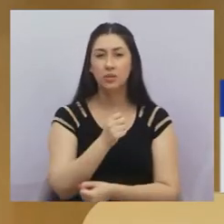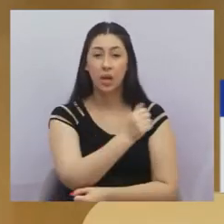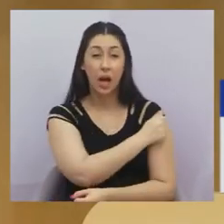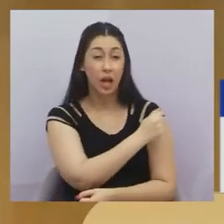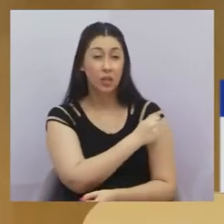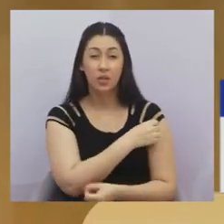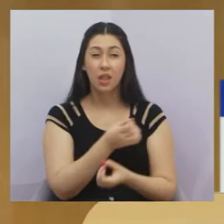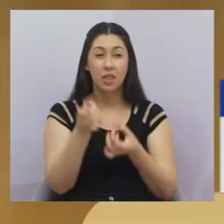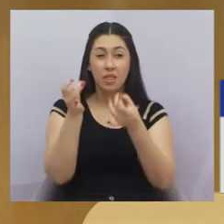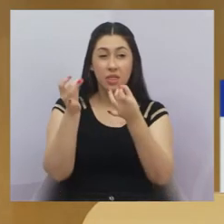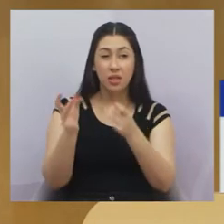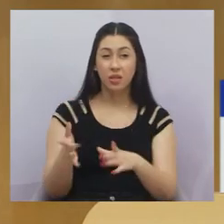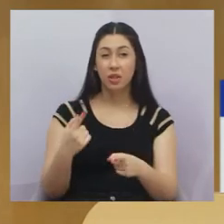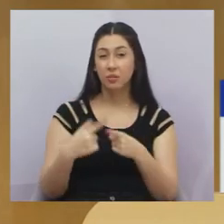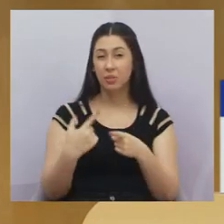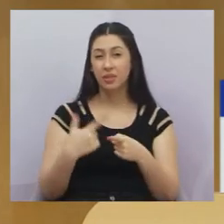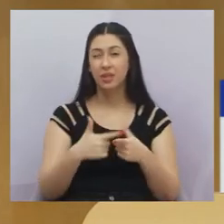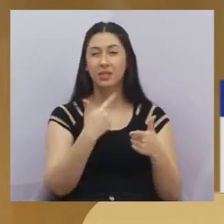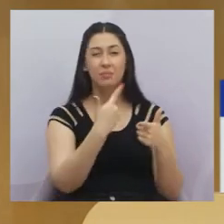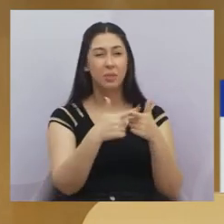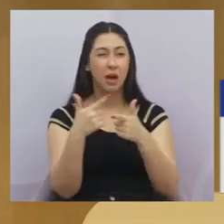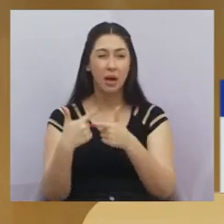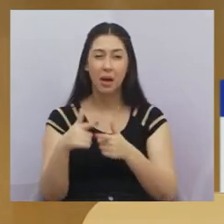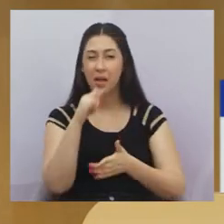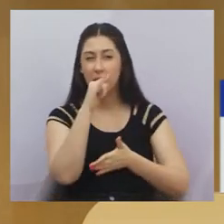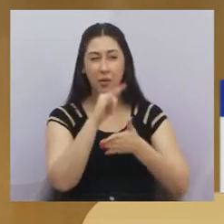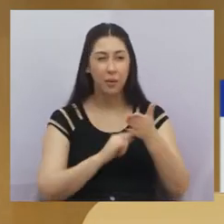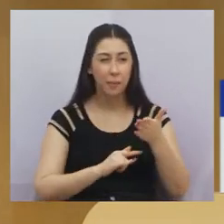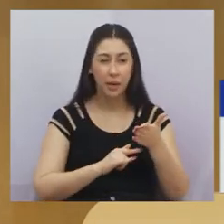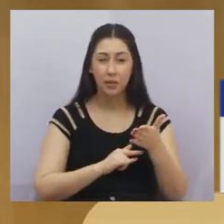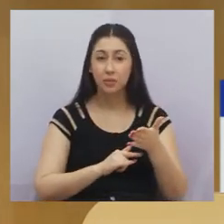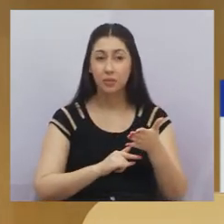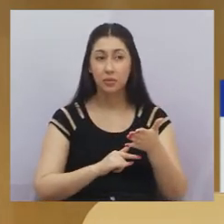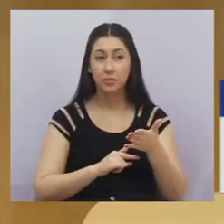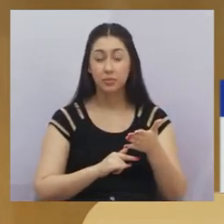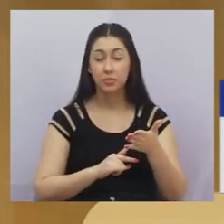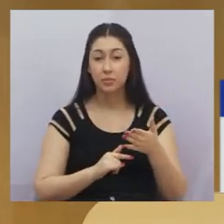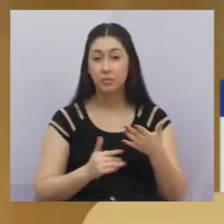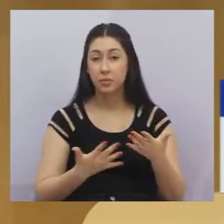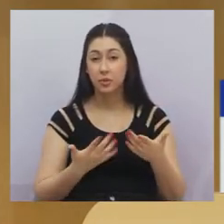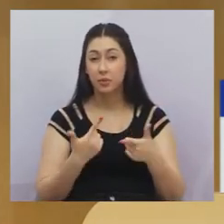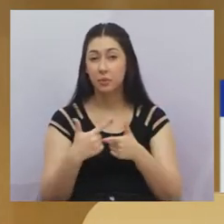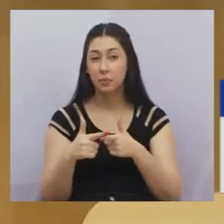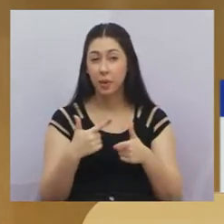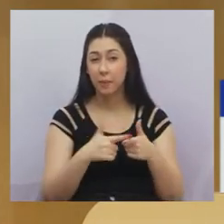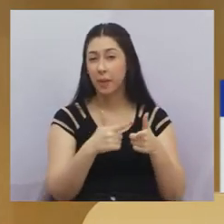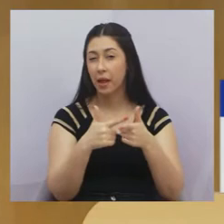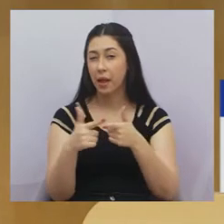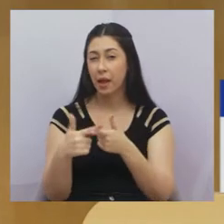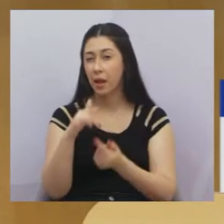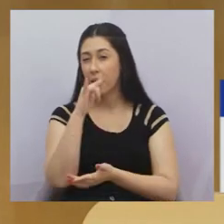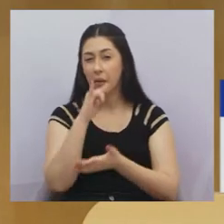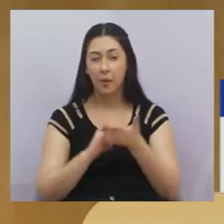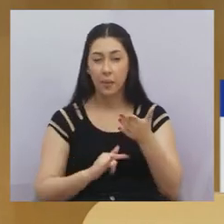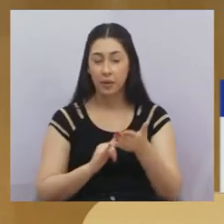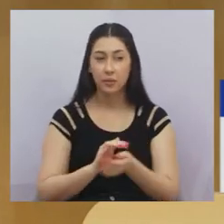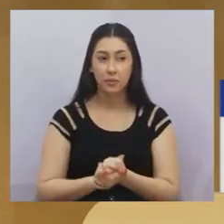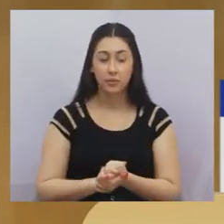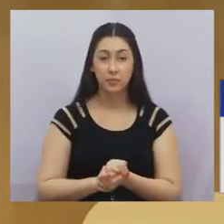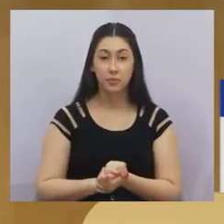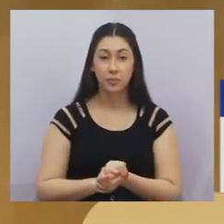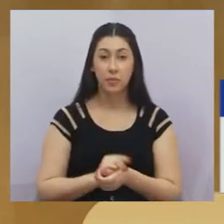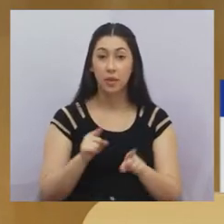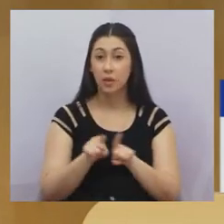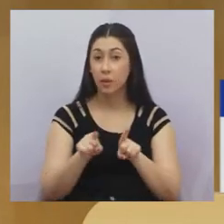ensino superior pela sua burocracia, no repasse, a burocracia do ProUni com as entidades, e na